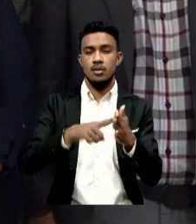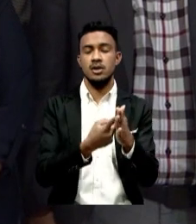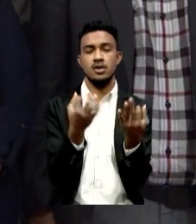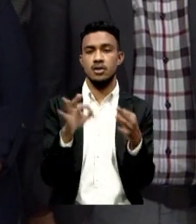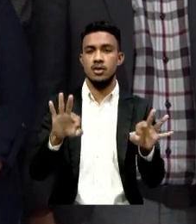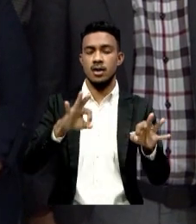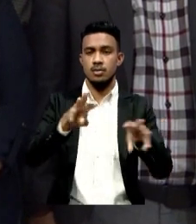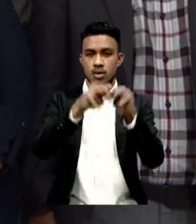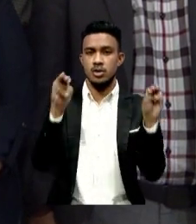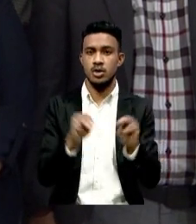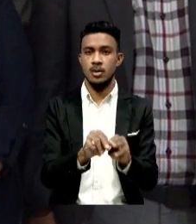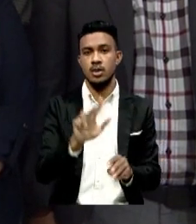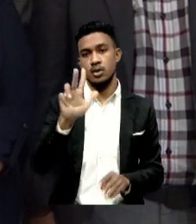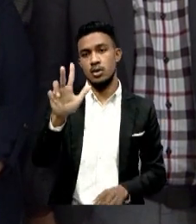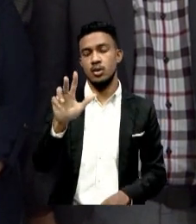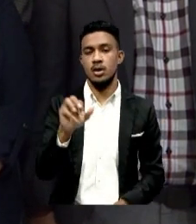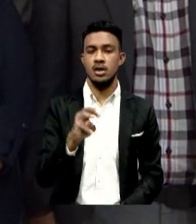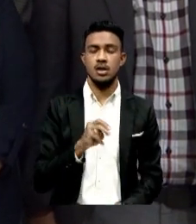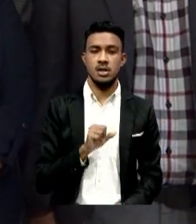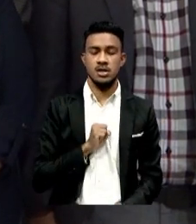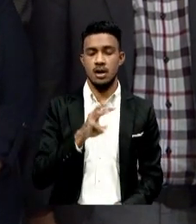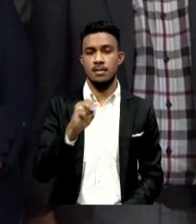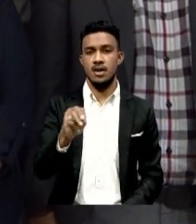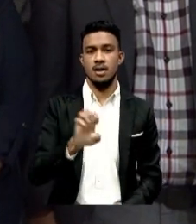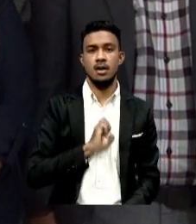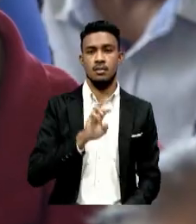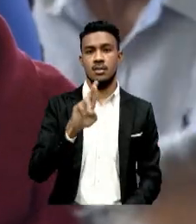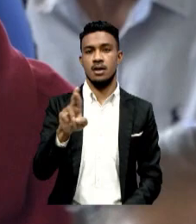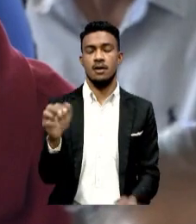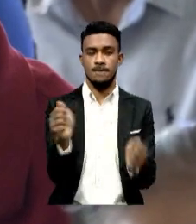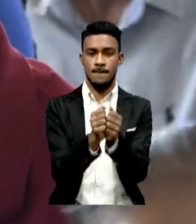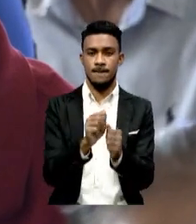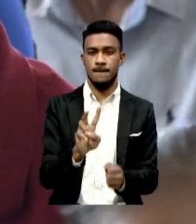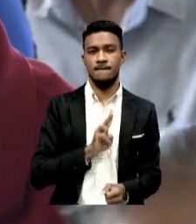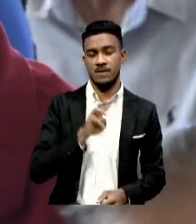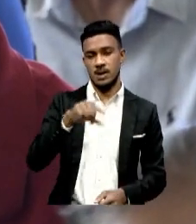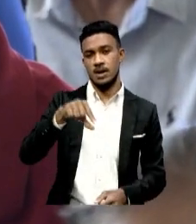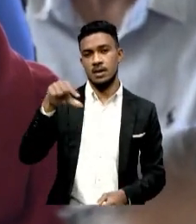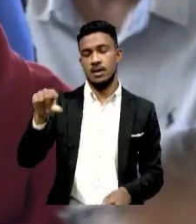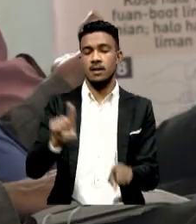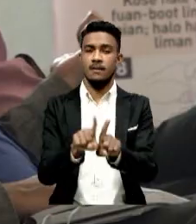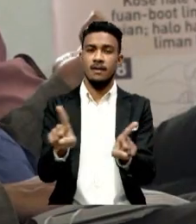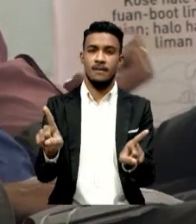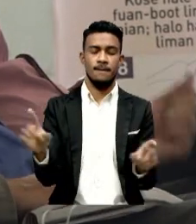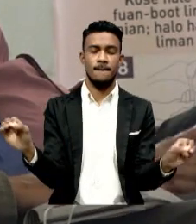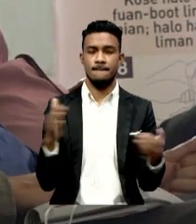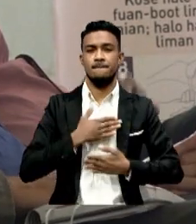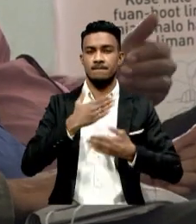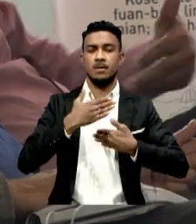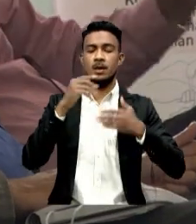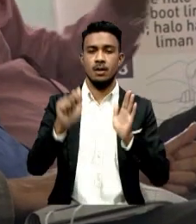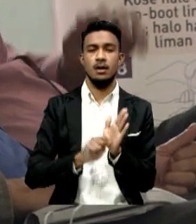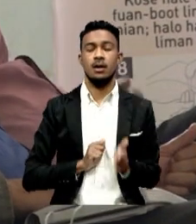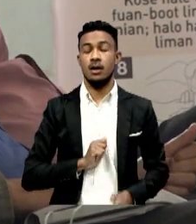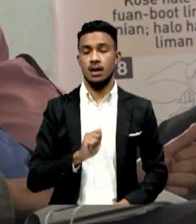Tolu. Same, Ermera, Ho, Viqueque. Mas felizmente Ainaro mocha tudo na minha